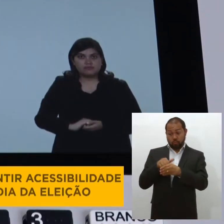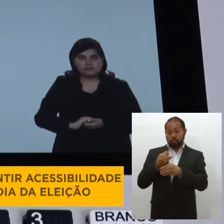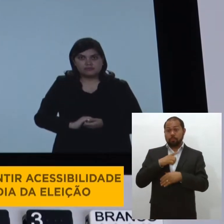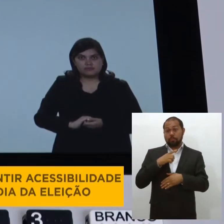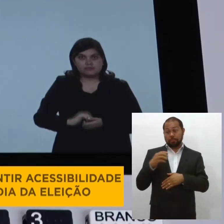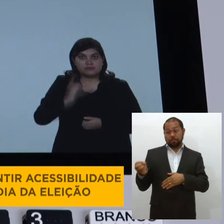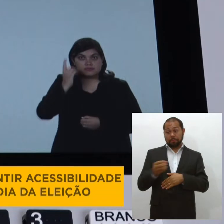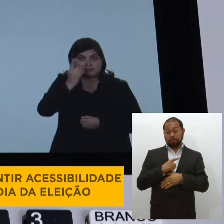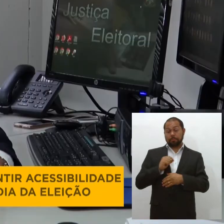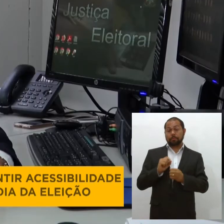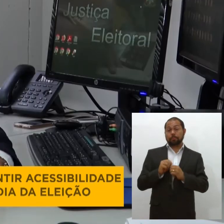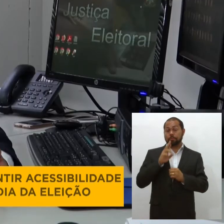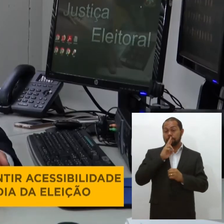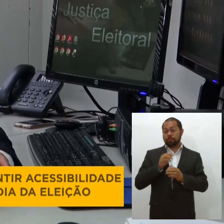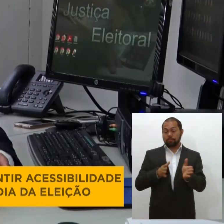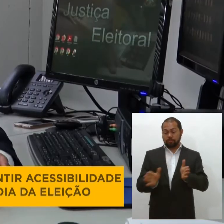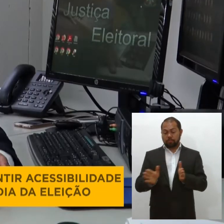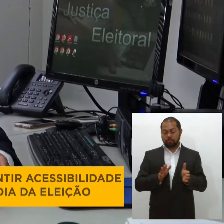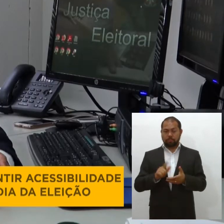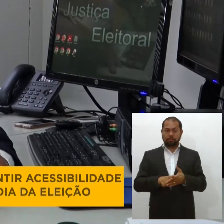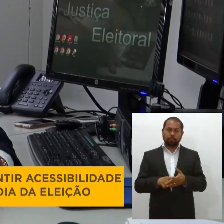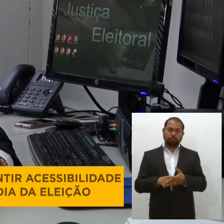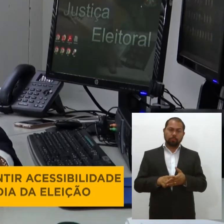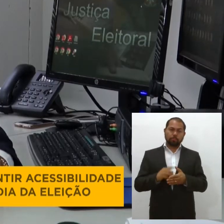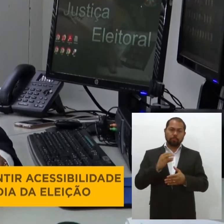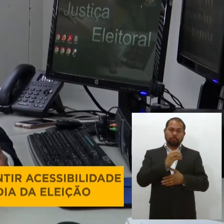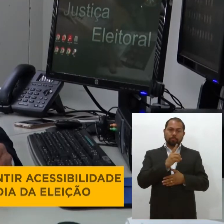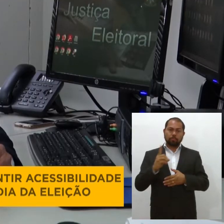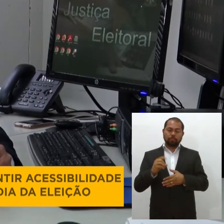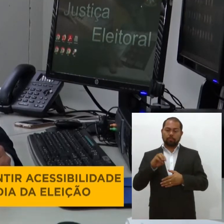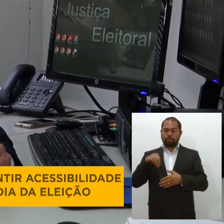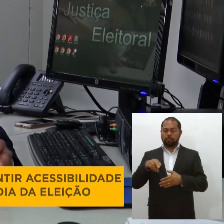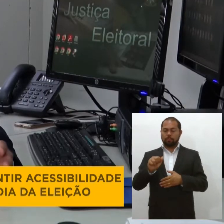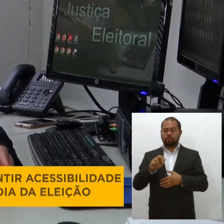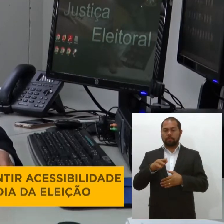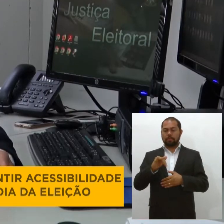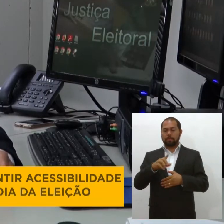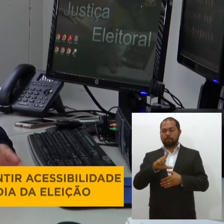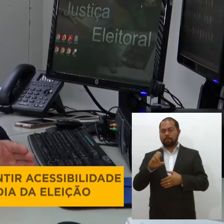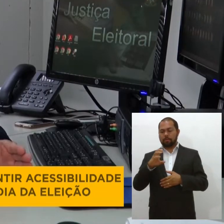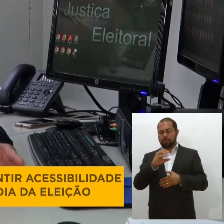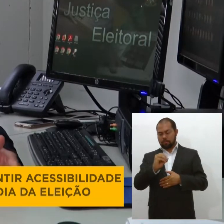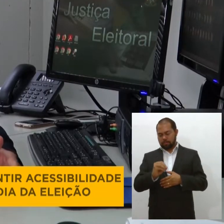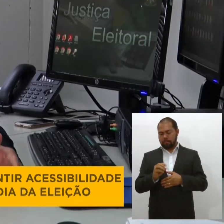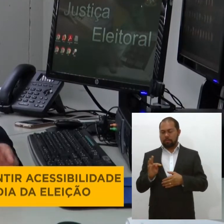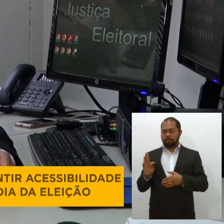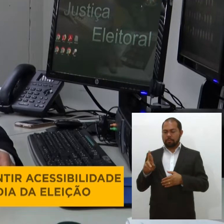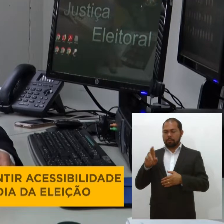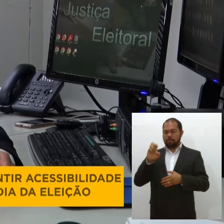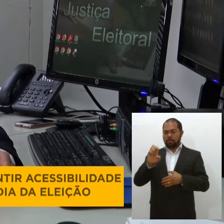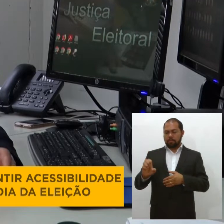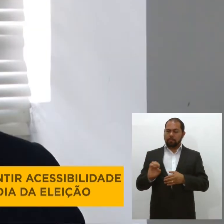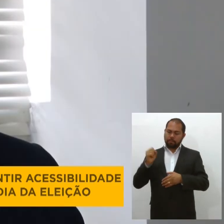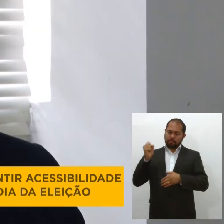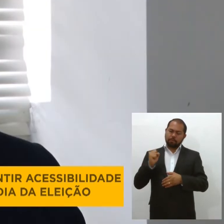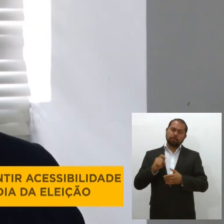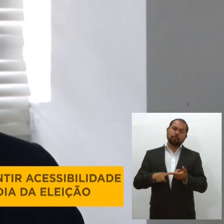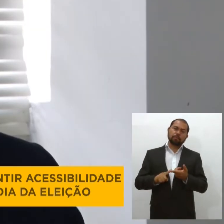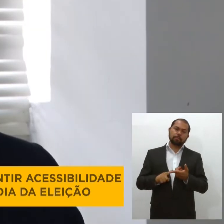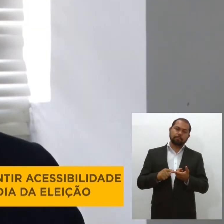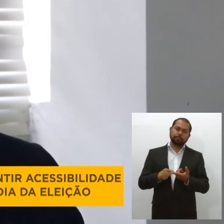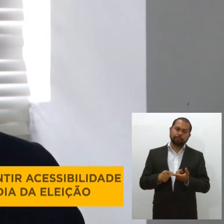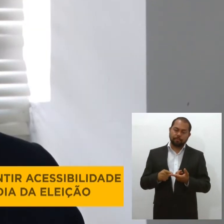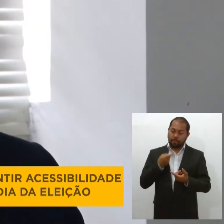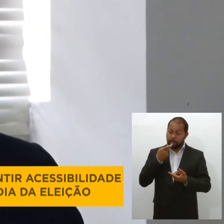respeito à acessibilidade. O coordenador de Planejamento, Estratégia e Governança do TRE de Sergipe, Marcelo Gerard, falou